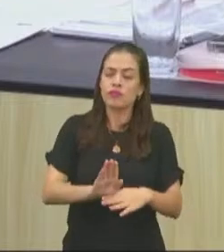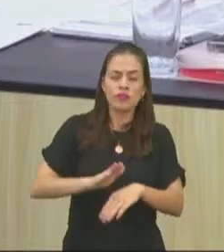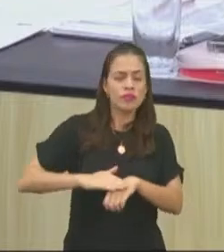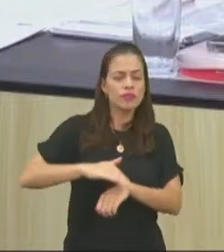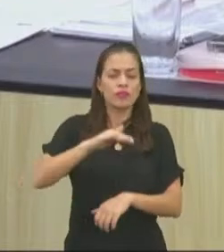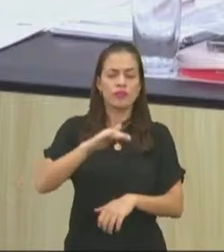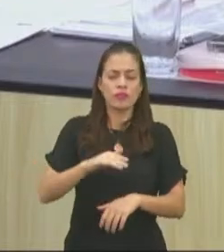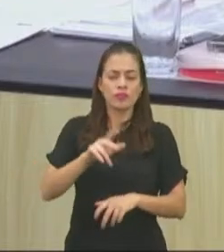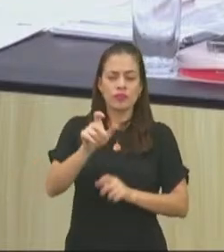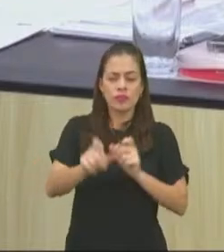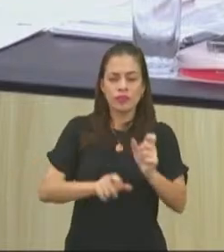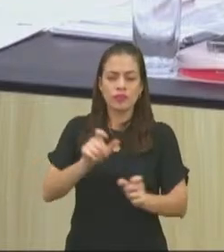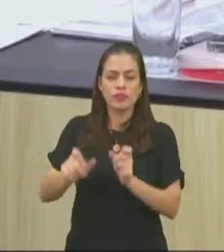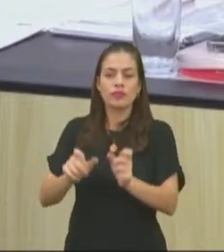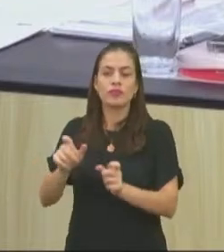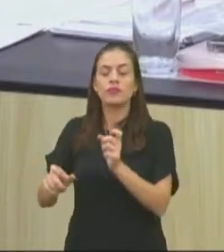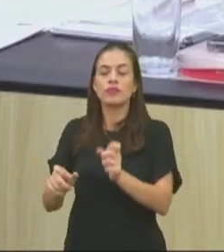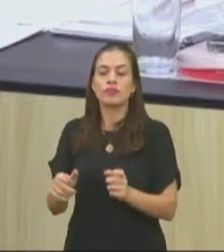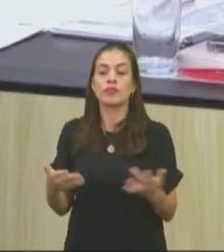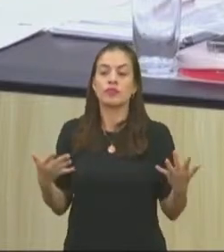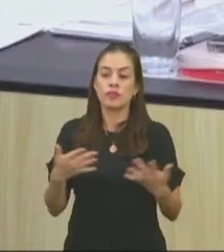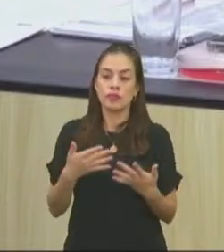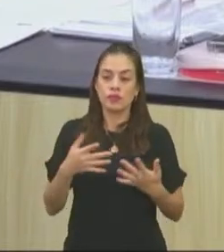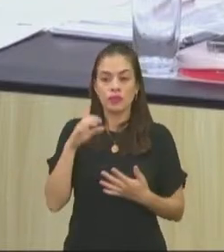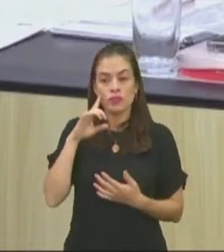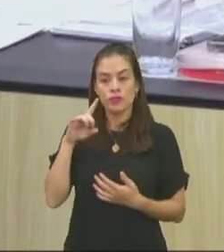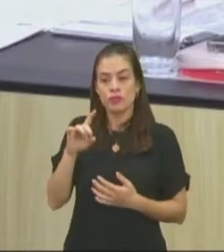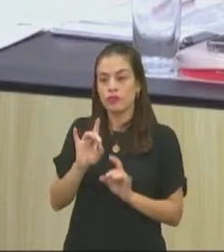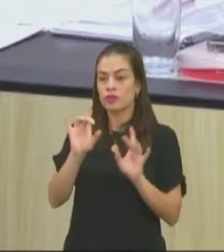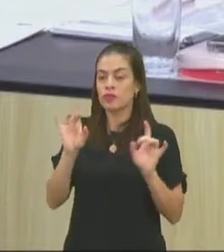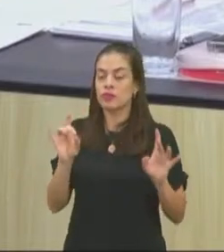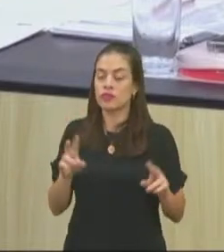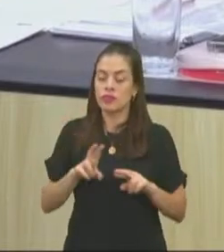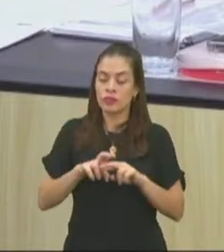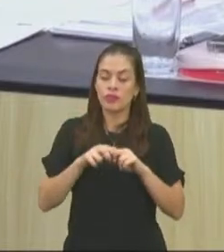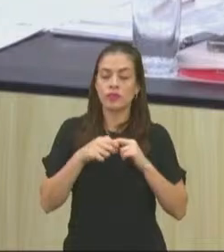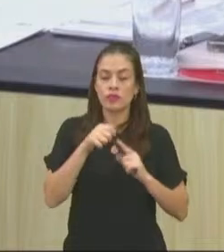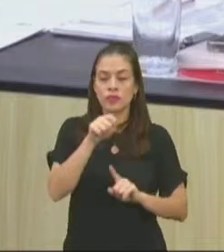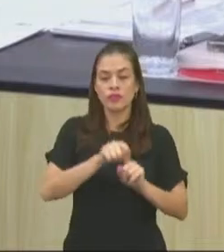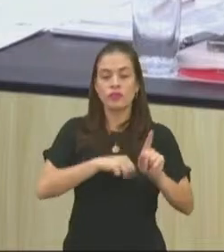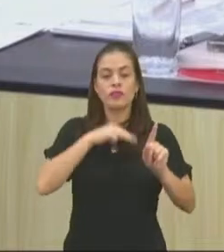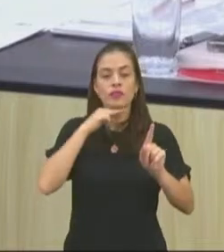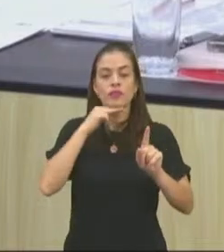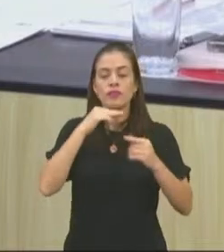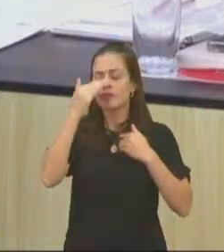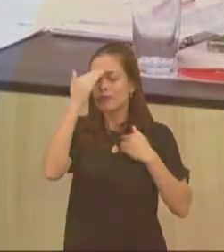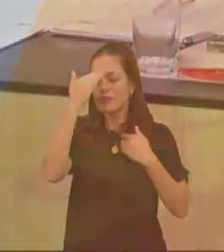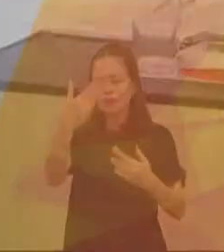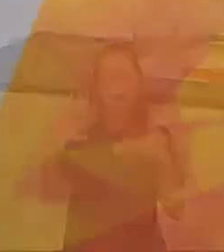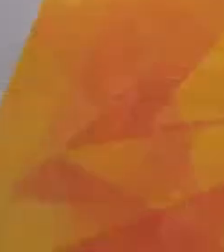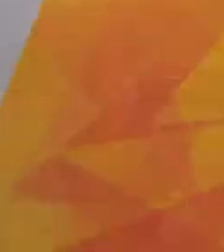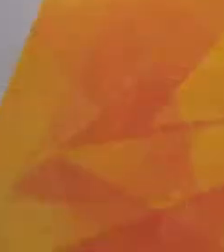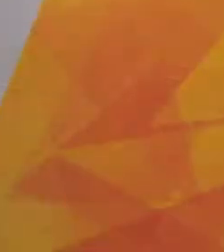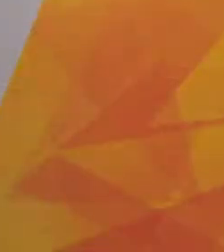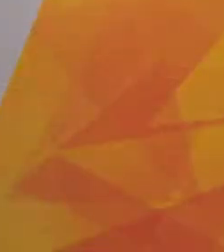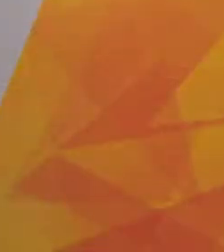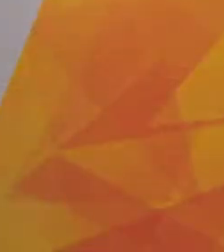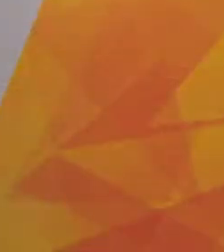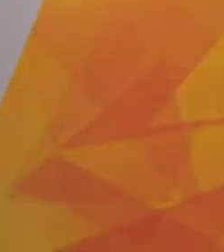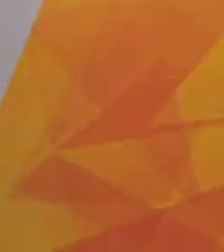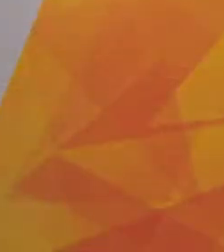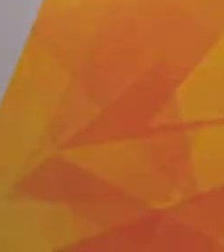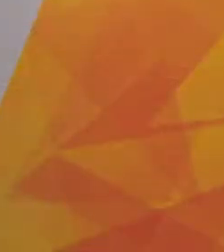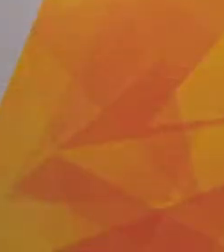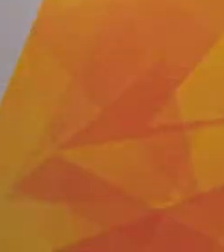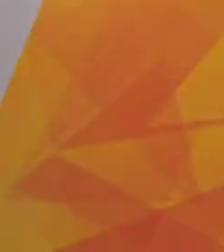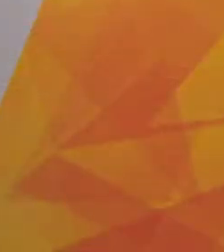mais pessoas, não só as mulheres, mas hoje um dia especial no mês de março. Muito obrigado a todos vocês. Meu voto é favorável. E